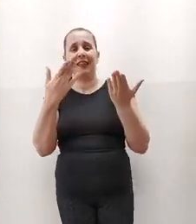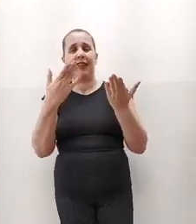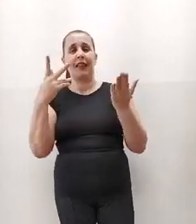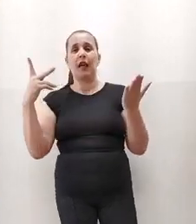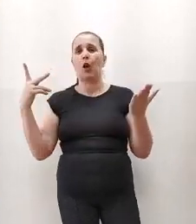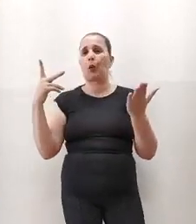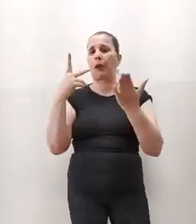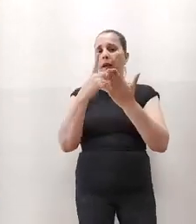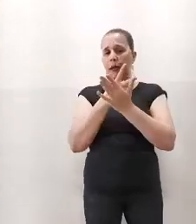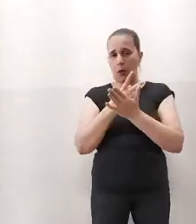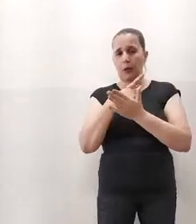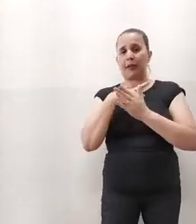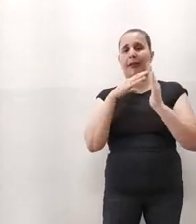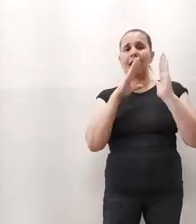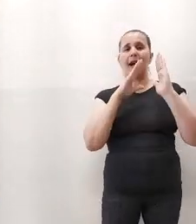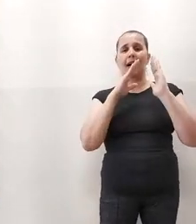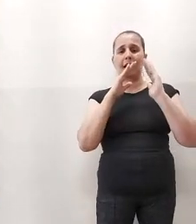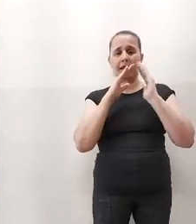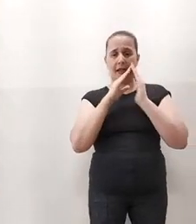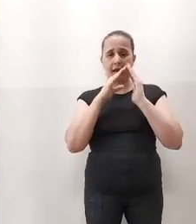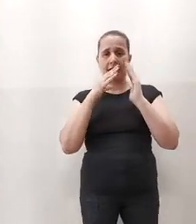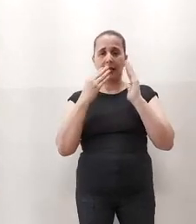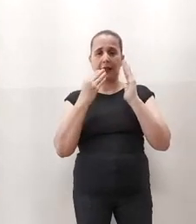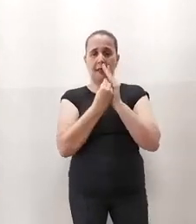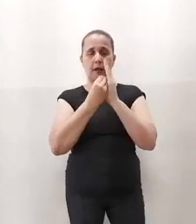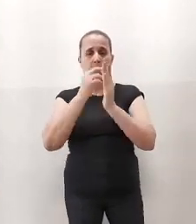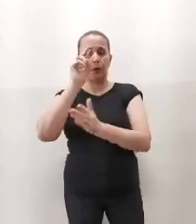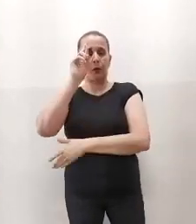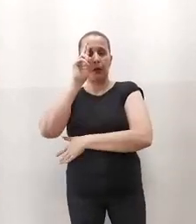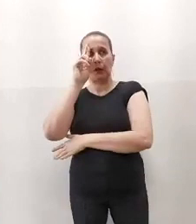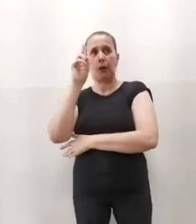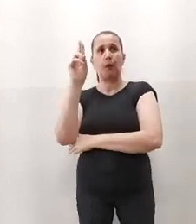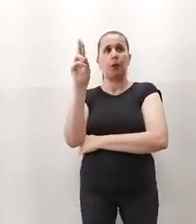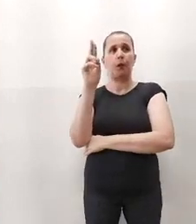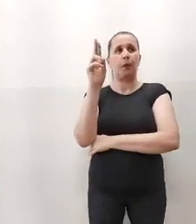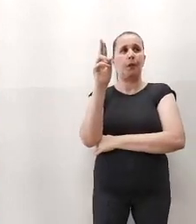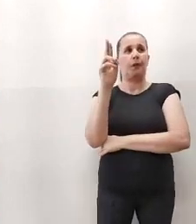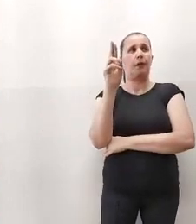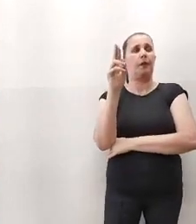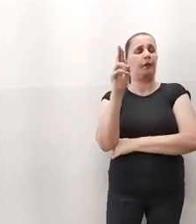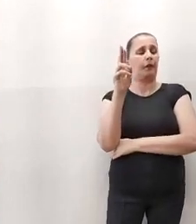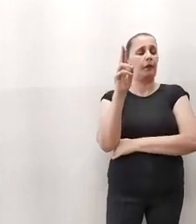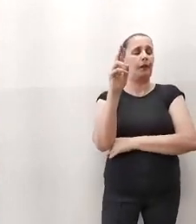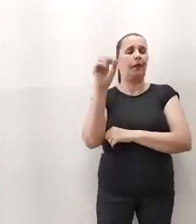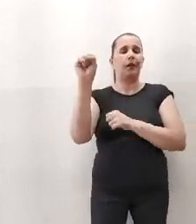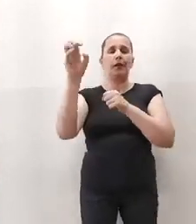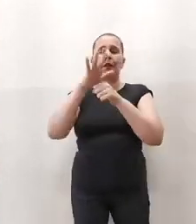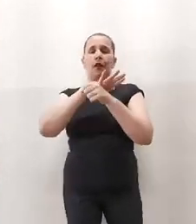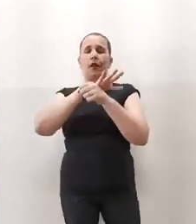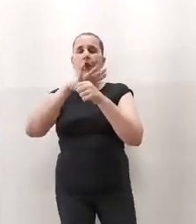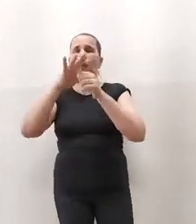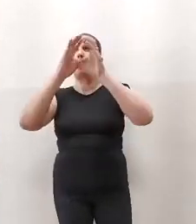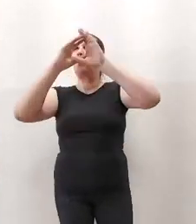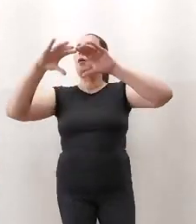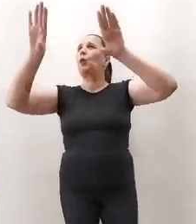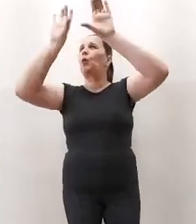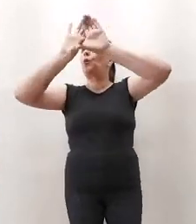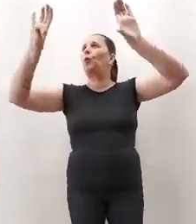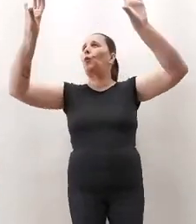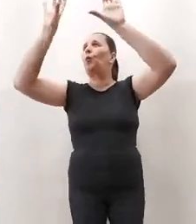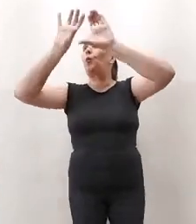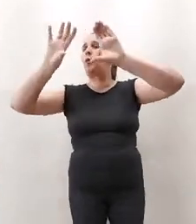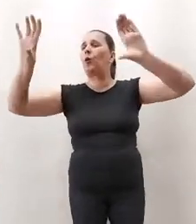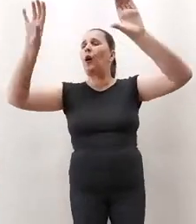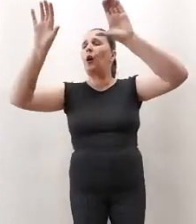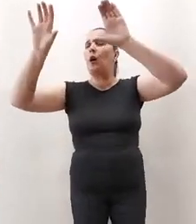sucedeu que a casa, a saber, a casa do Senhor, olha só o que aconteceu, irmãos, se encheu de uma nuvem, versículo